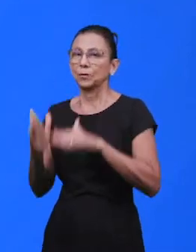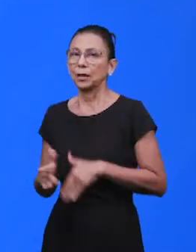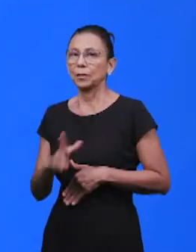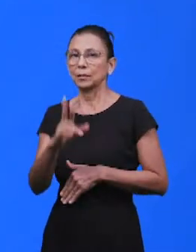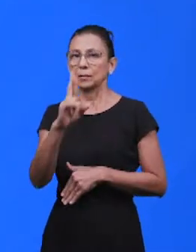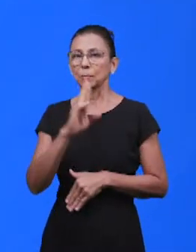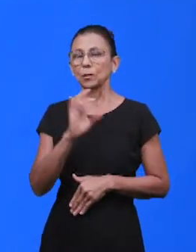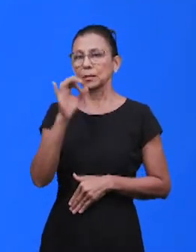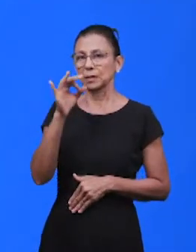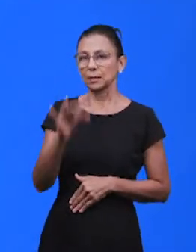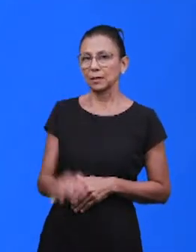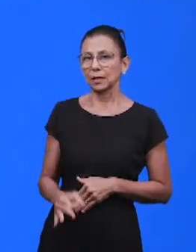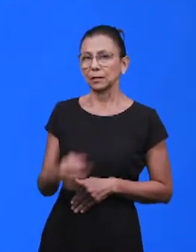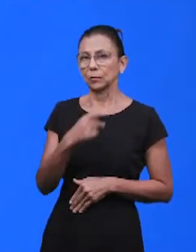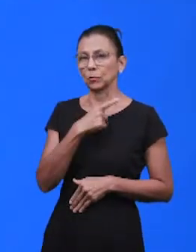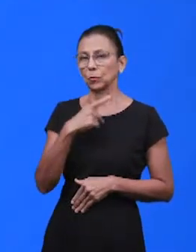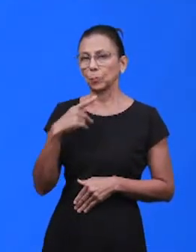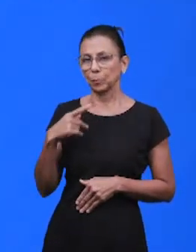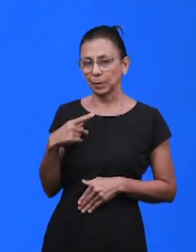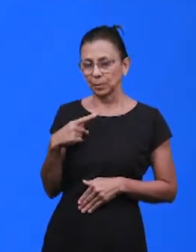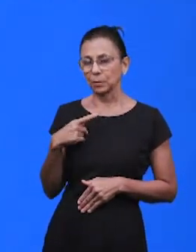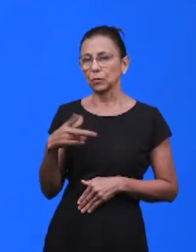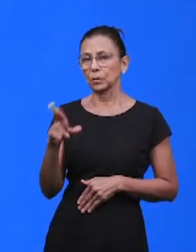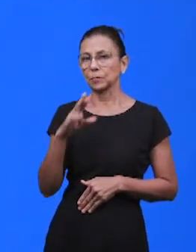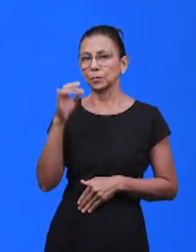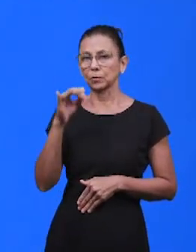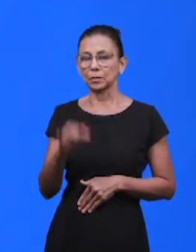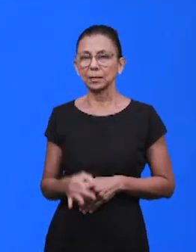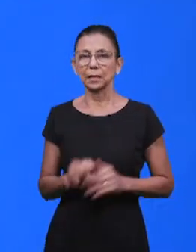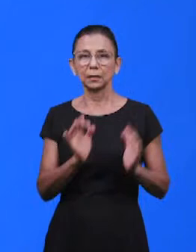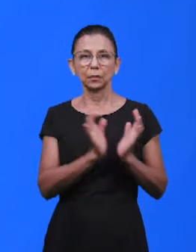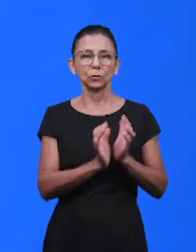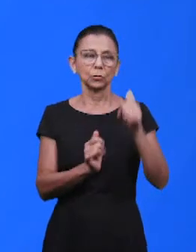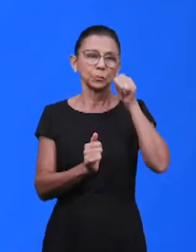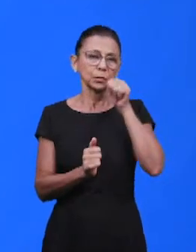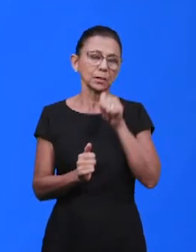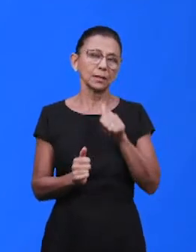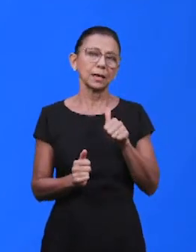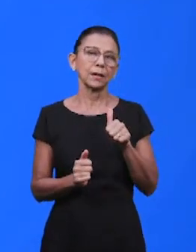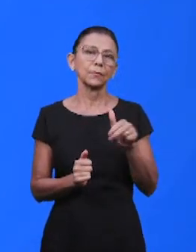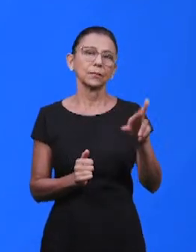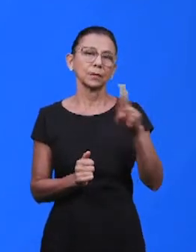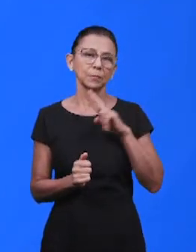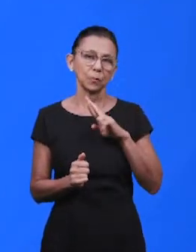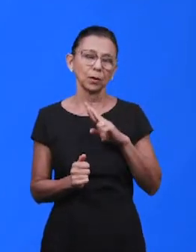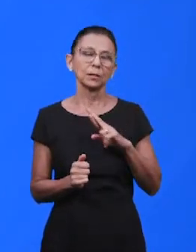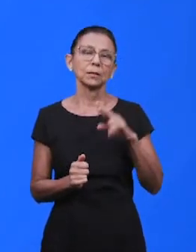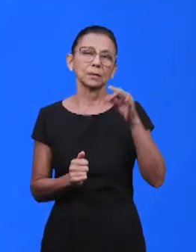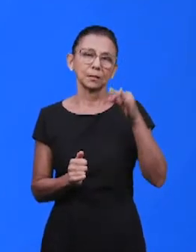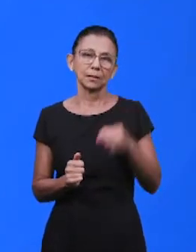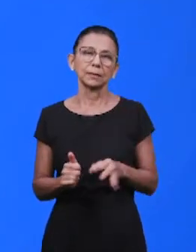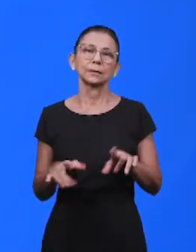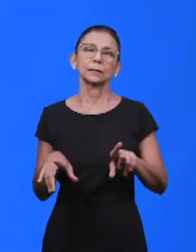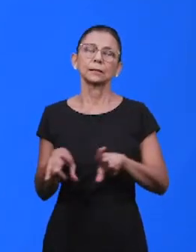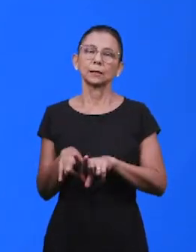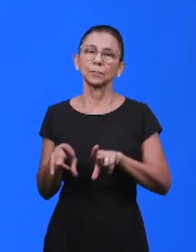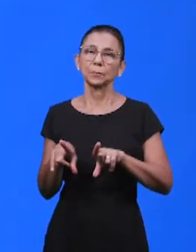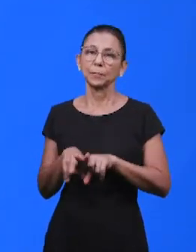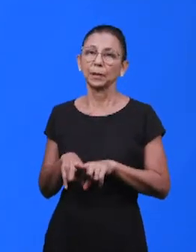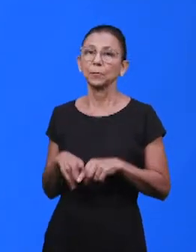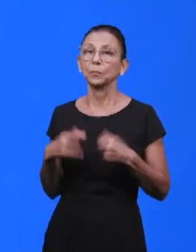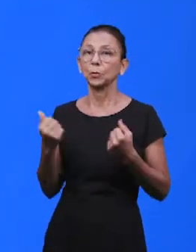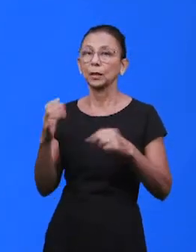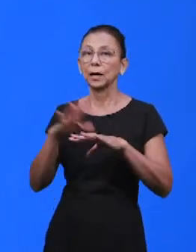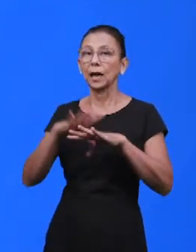o pastor também pôde responder muito bem, né? Que a igreja fiel, ela recebeu a vinha do Pai e por isso